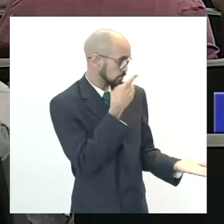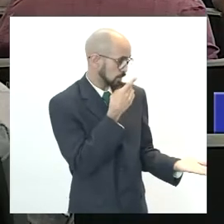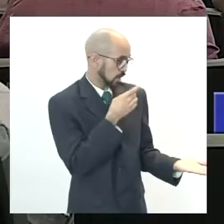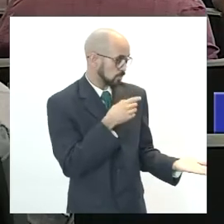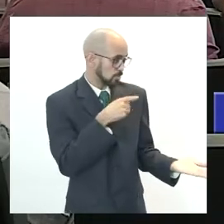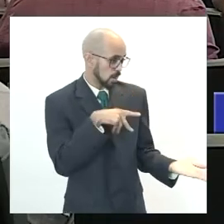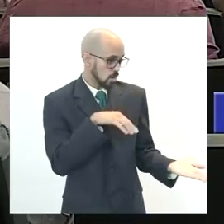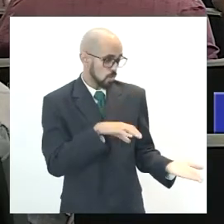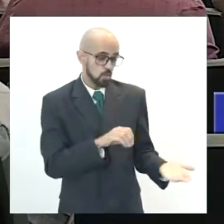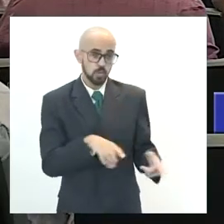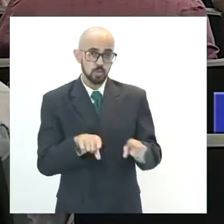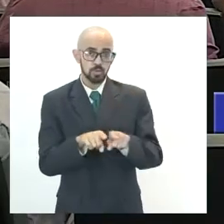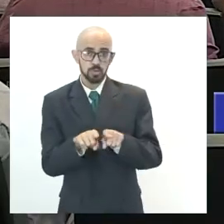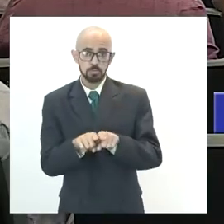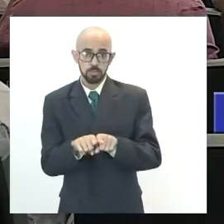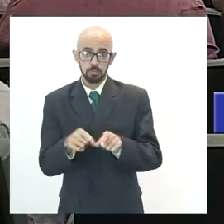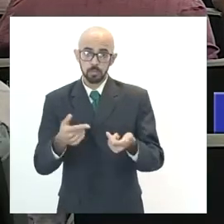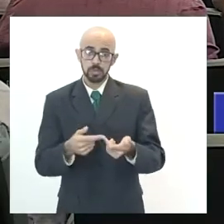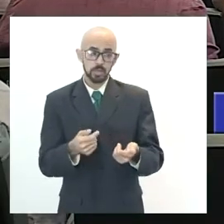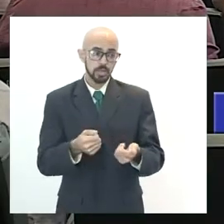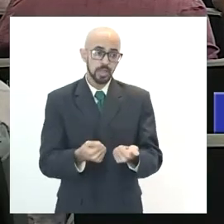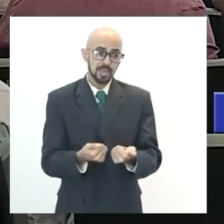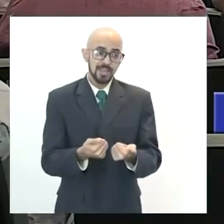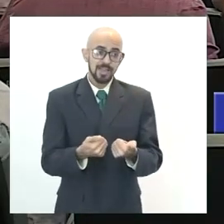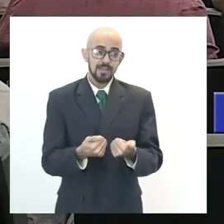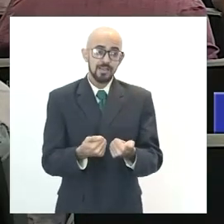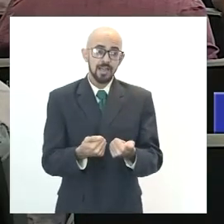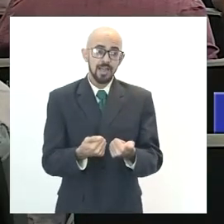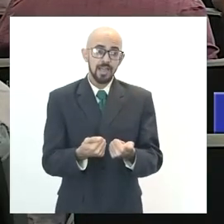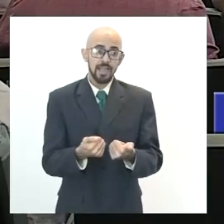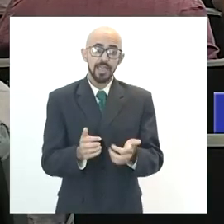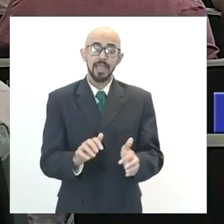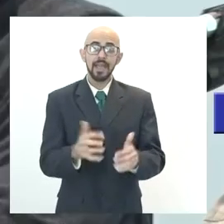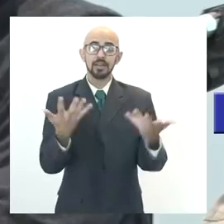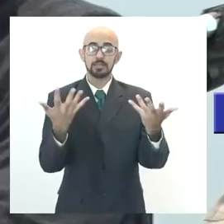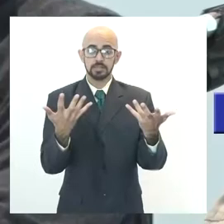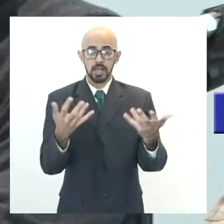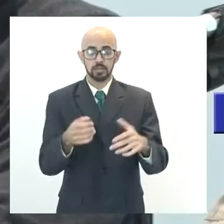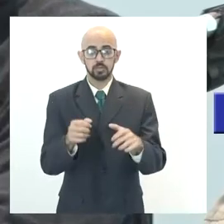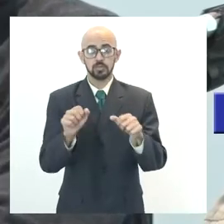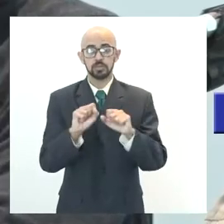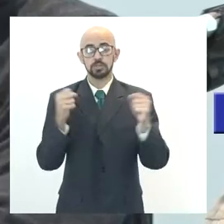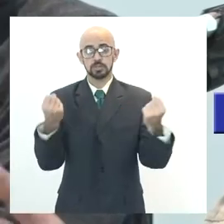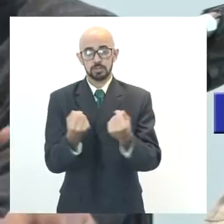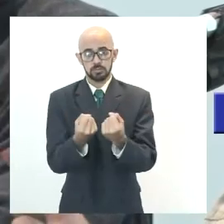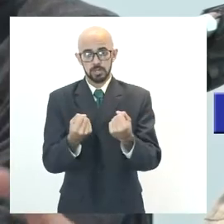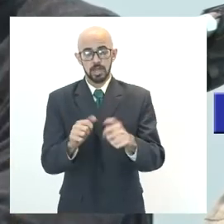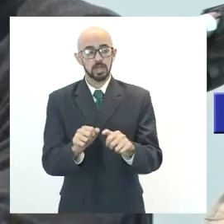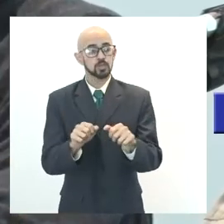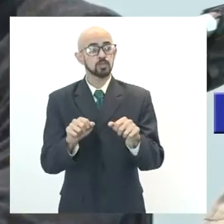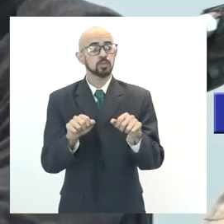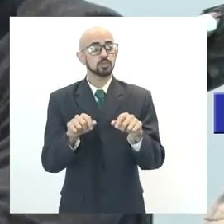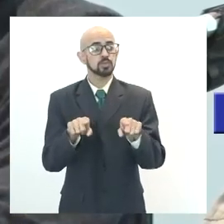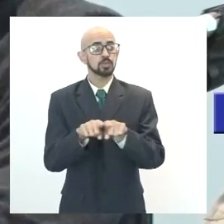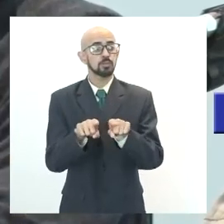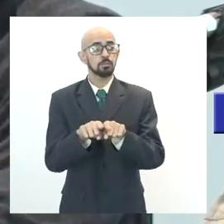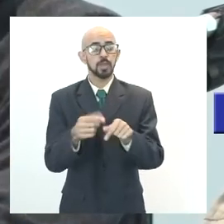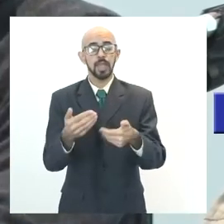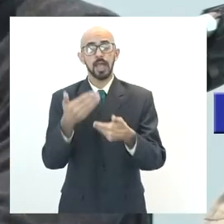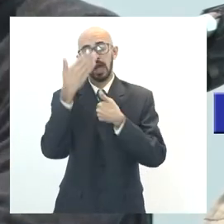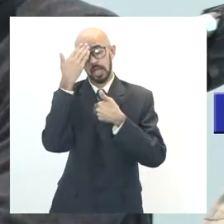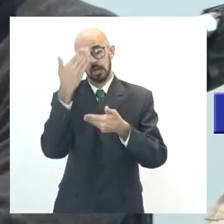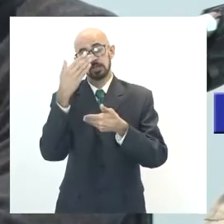poliéster o nado esse esse é o seminário e agradecer o